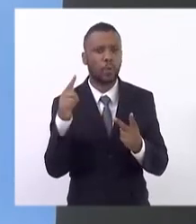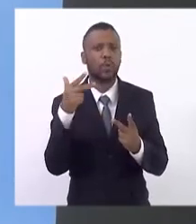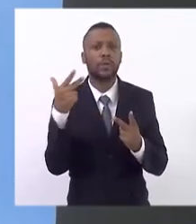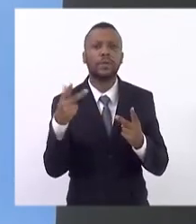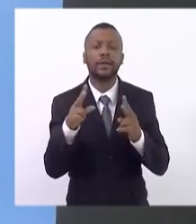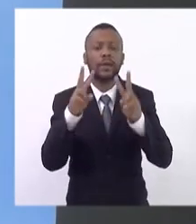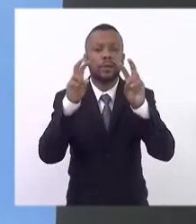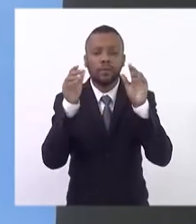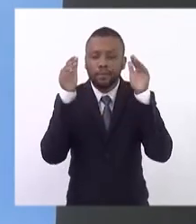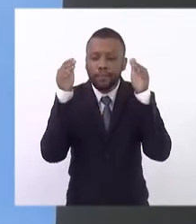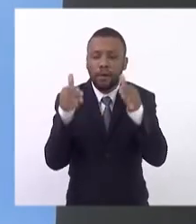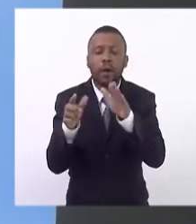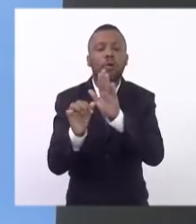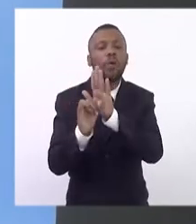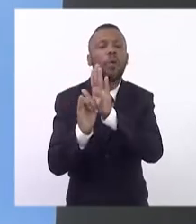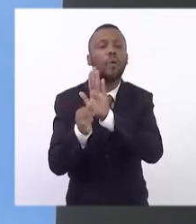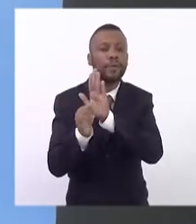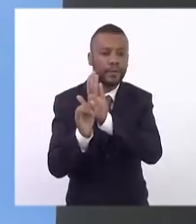edital especificamente.